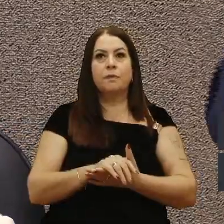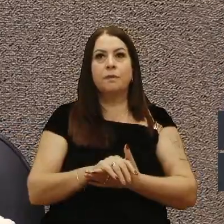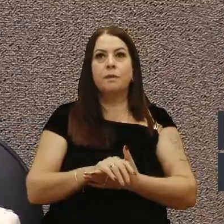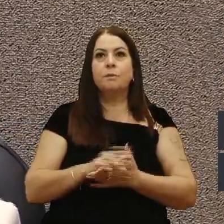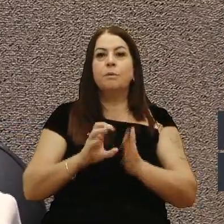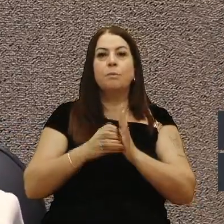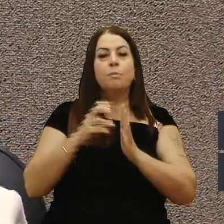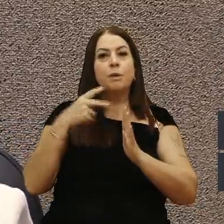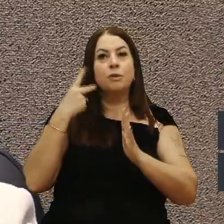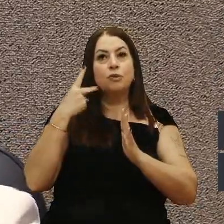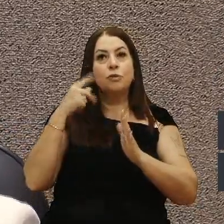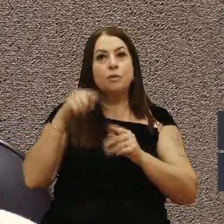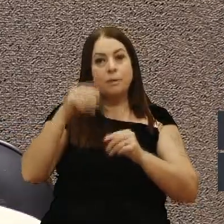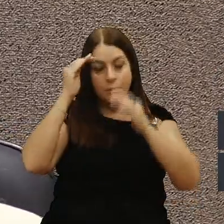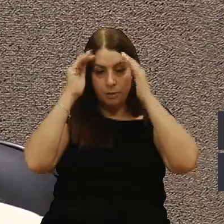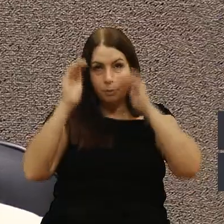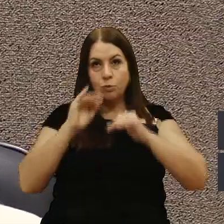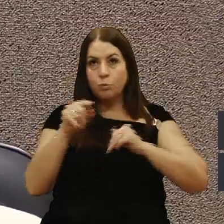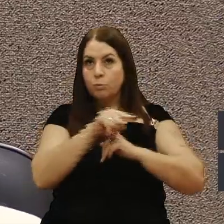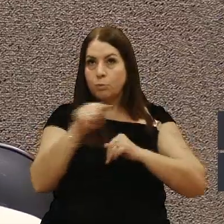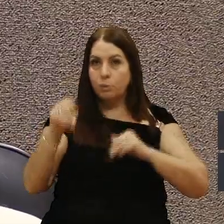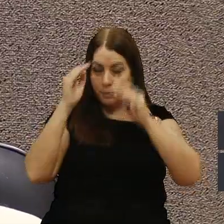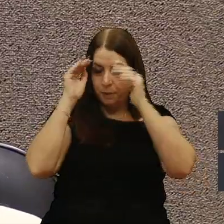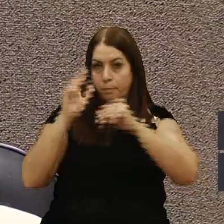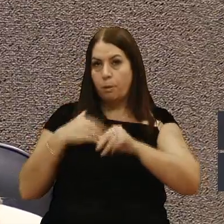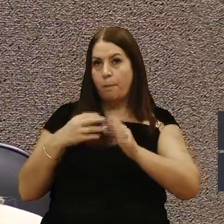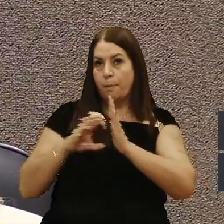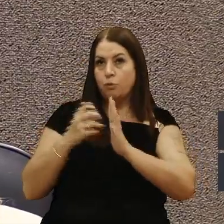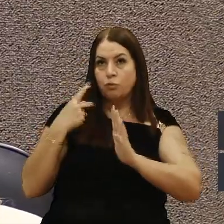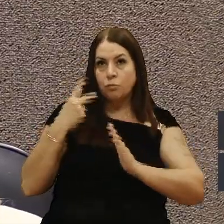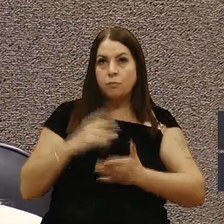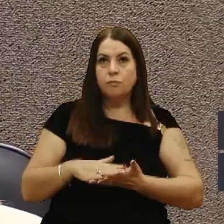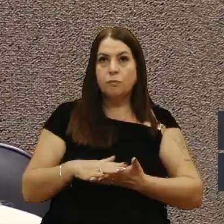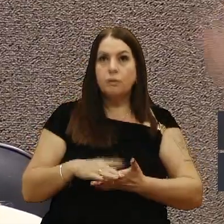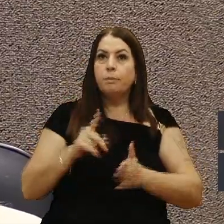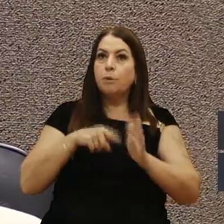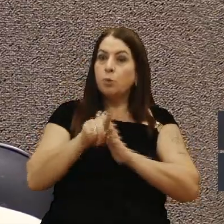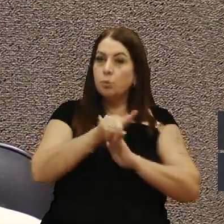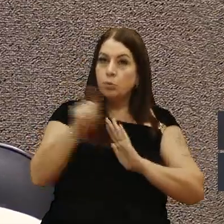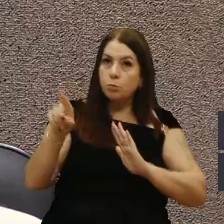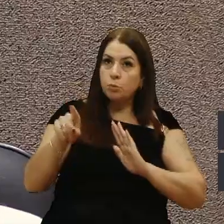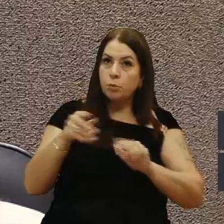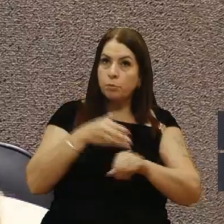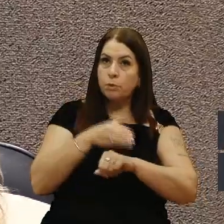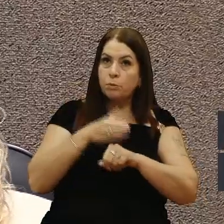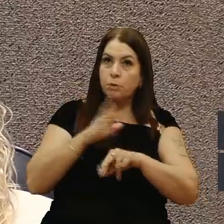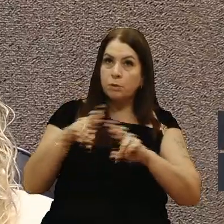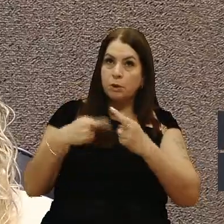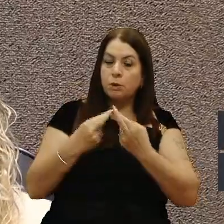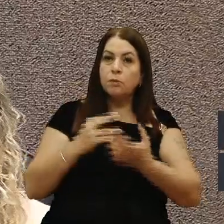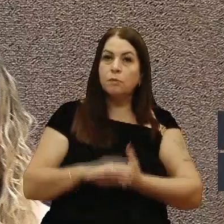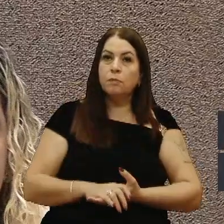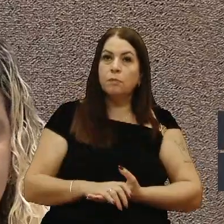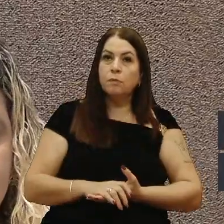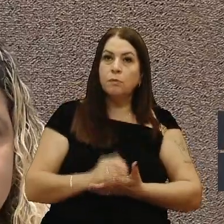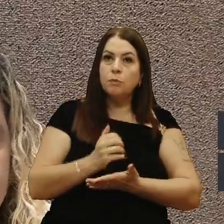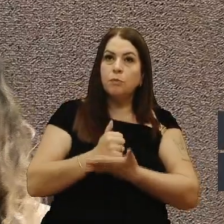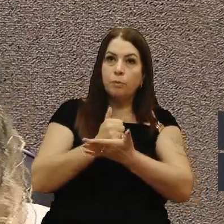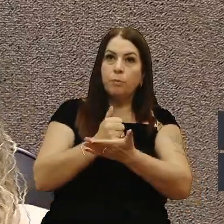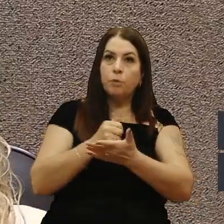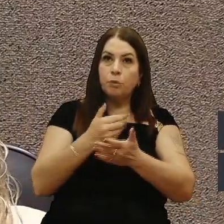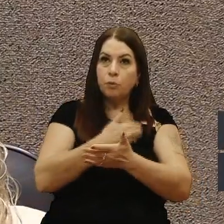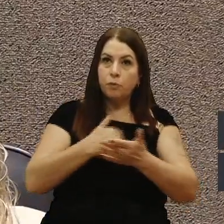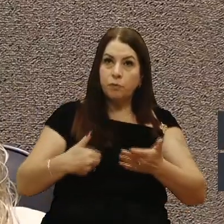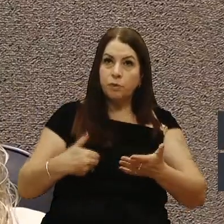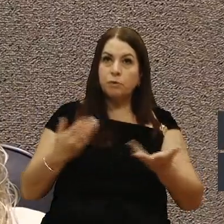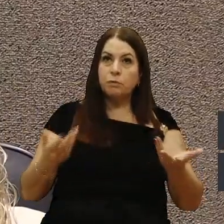partido sabe disso e me respeita como eu respeito o meu partido. Pergunte para ele se eu participo de alguma reunião da base.